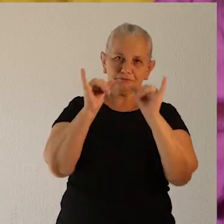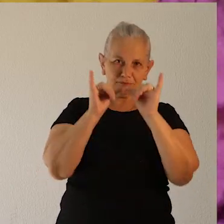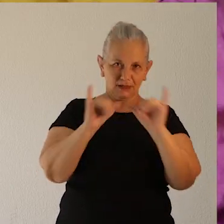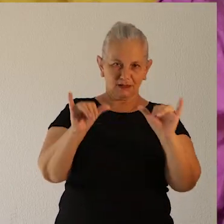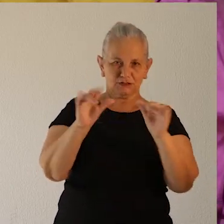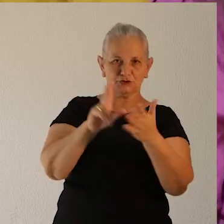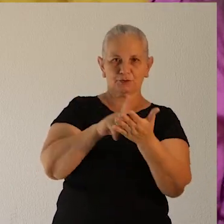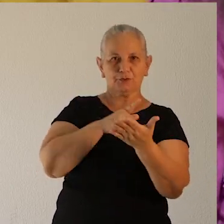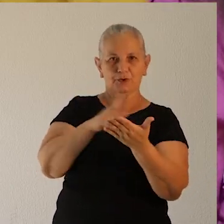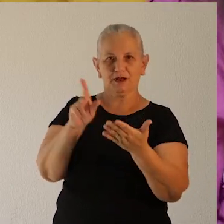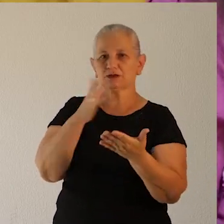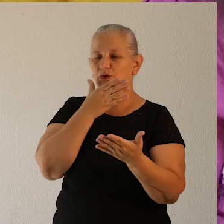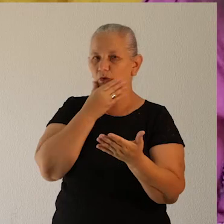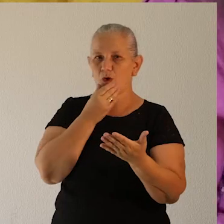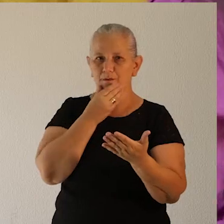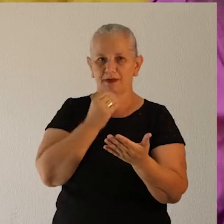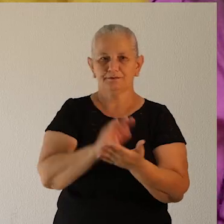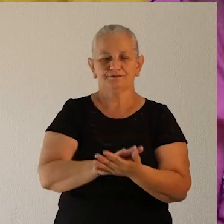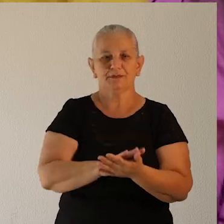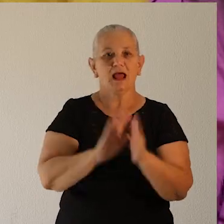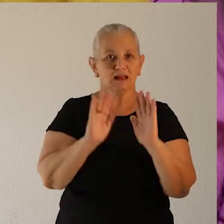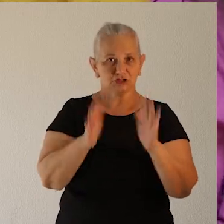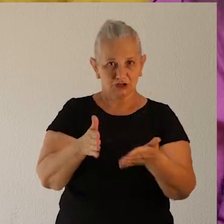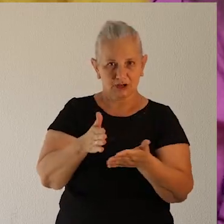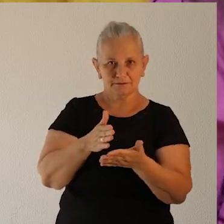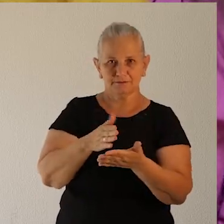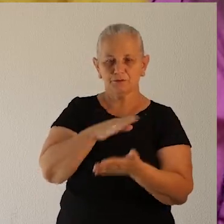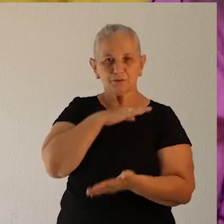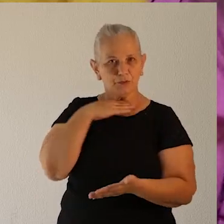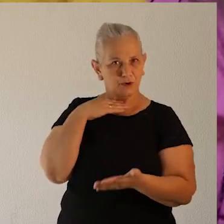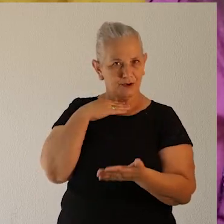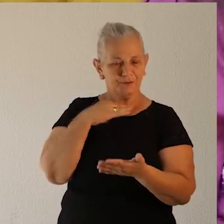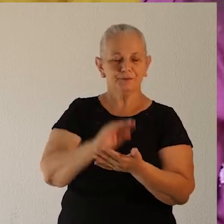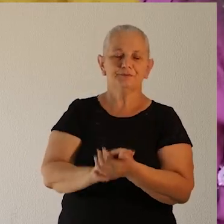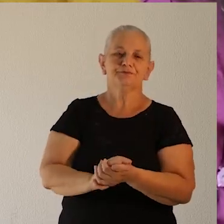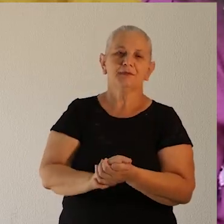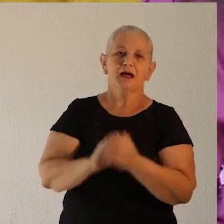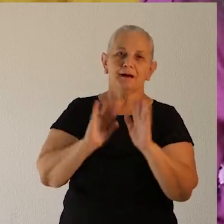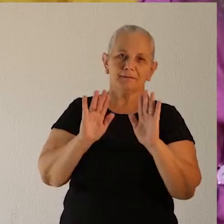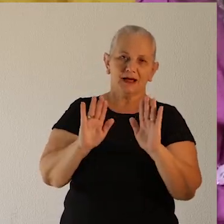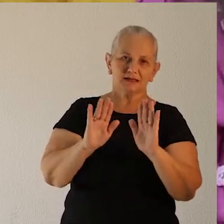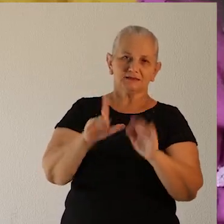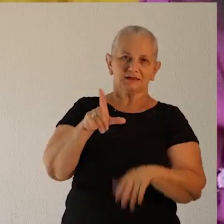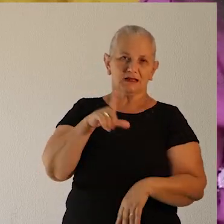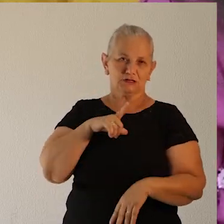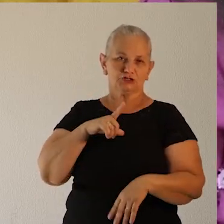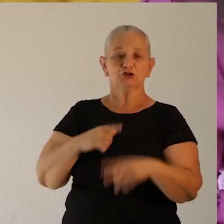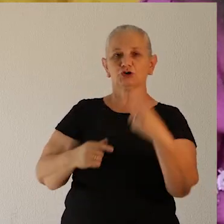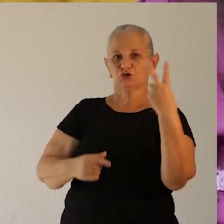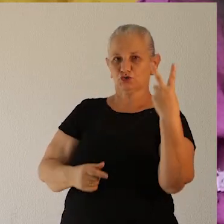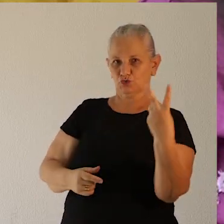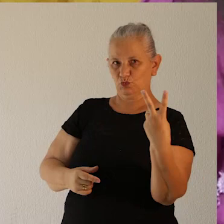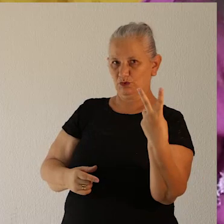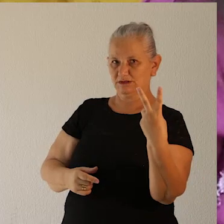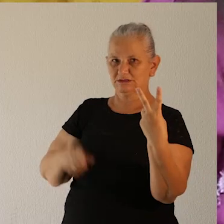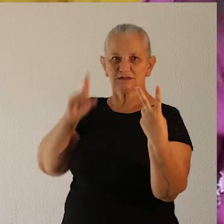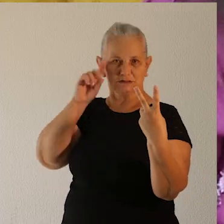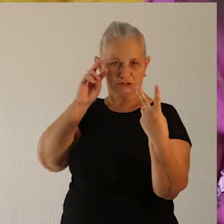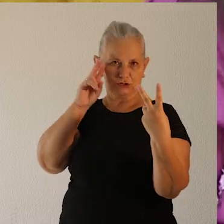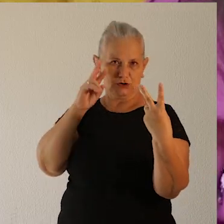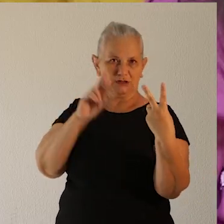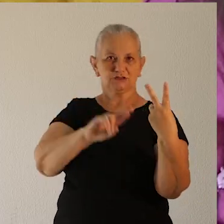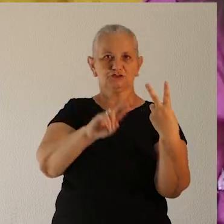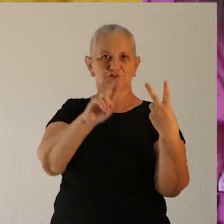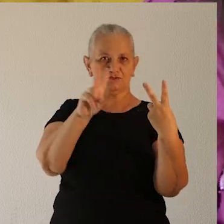o seu Romeu dos Bonecos. Ele já é falecido, mas ele era um ventríloco. Ele tinha esses dois personagens. Eduardo está mostrando com as mãos como